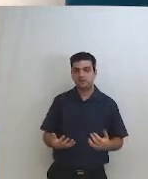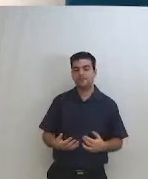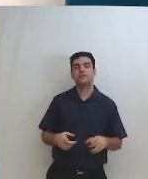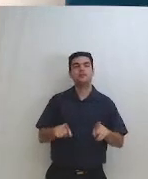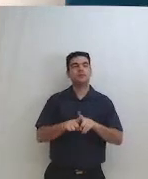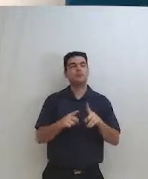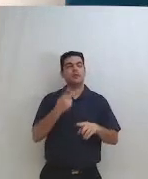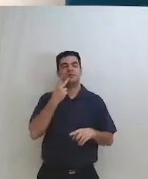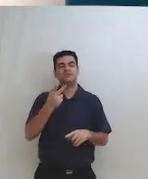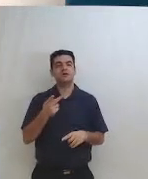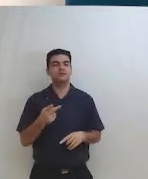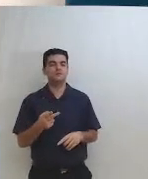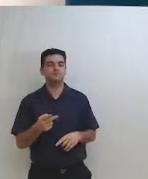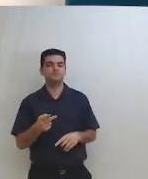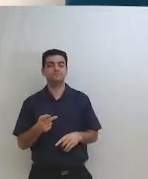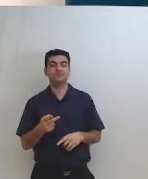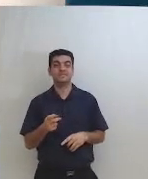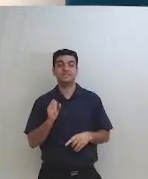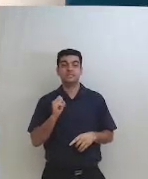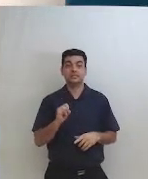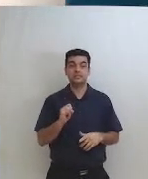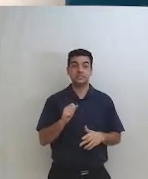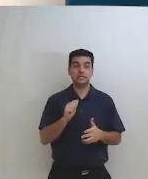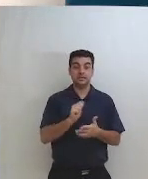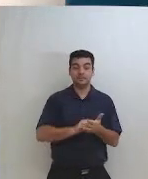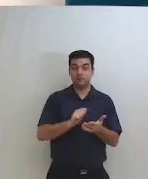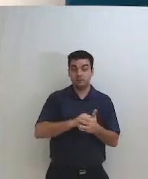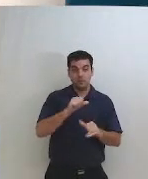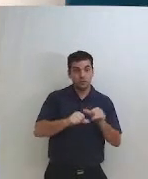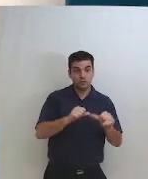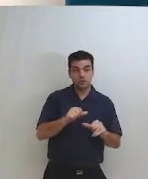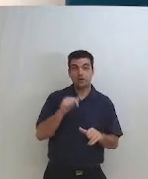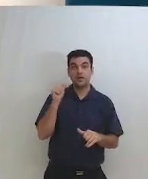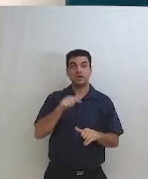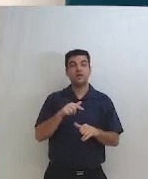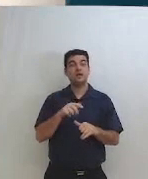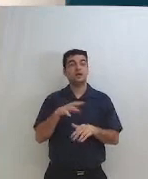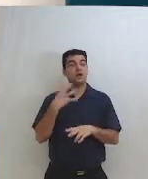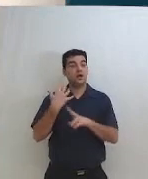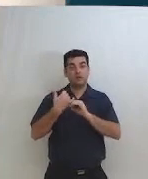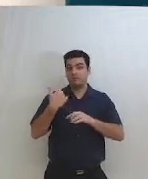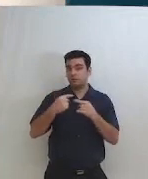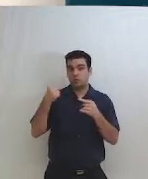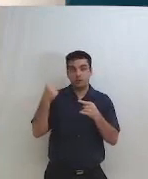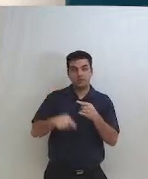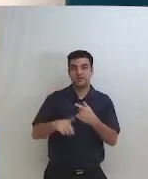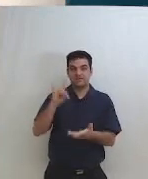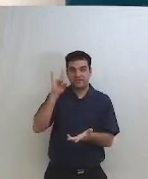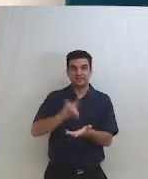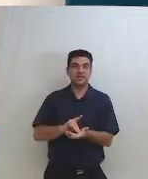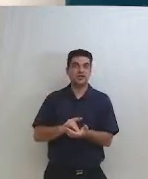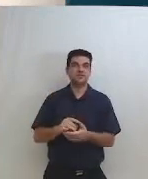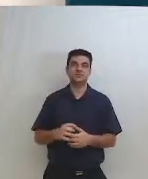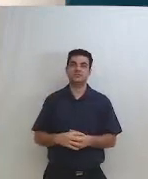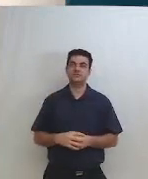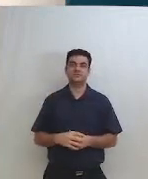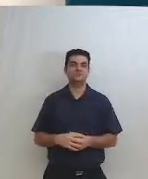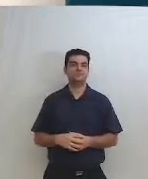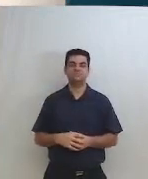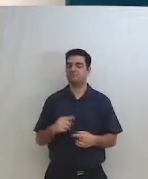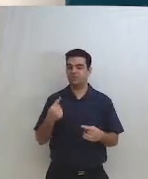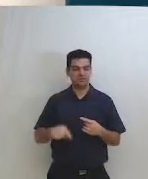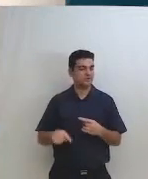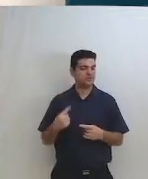gravação editada é uma gravação que não corresponde com o conteúdo original gravado. E